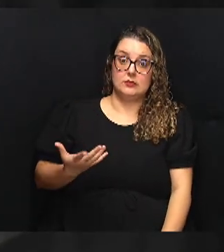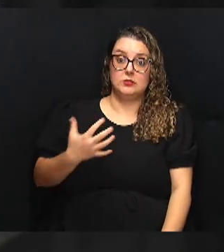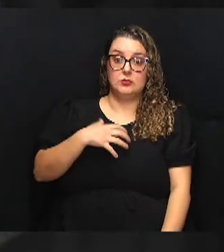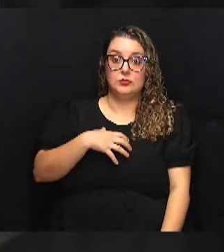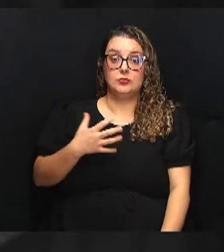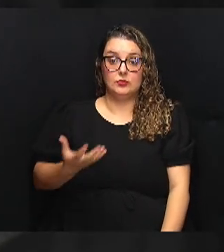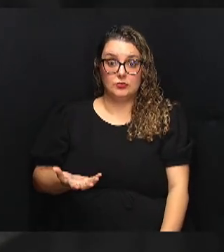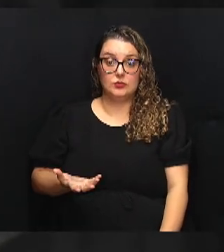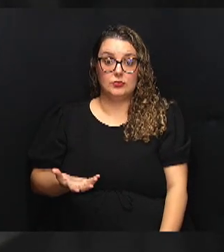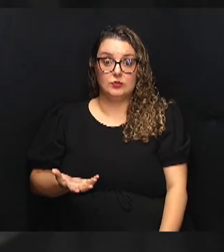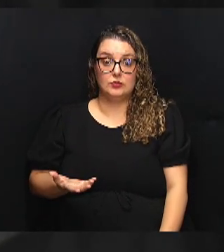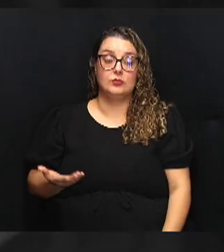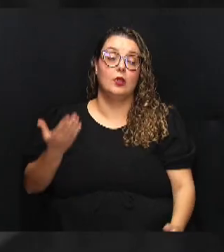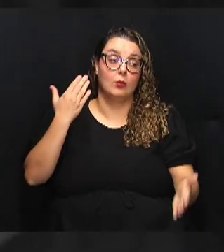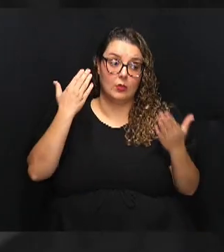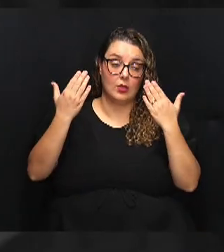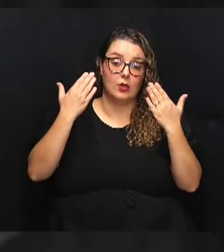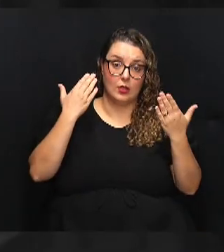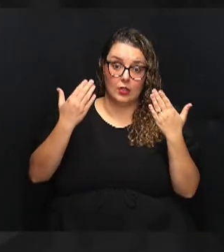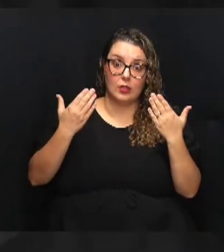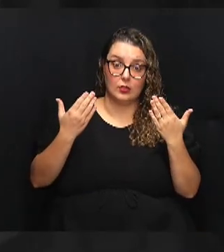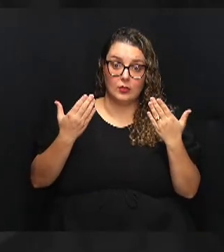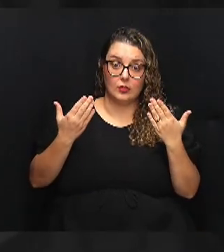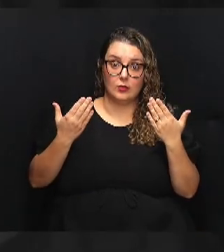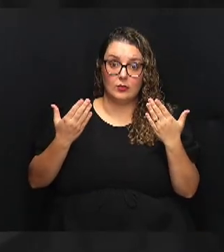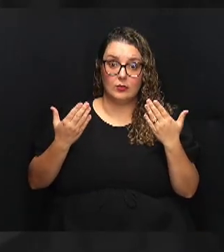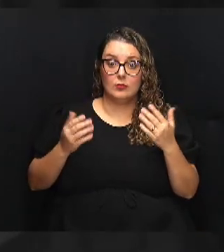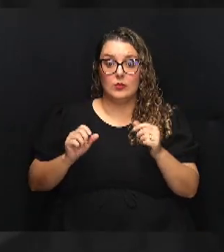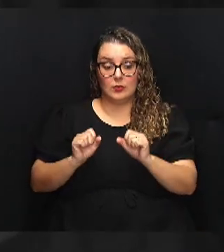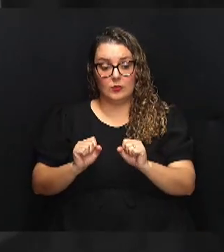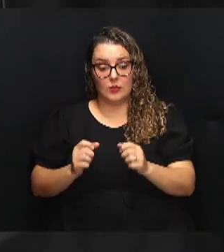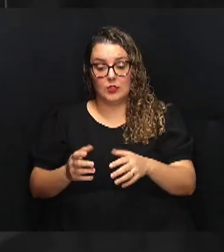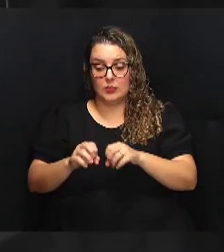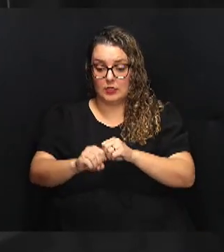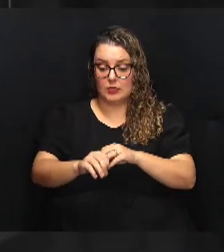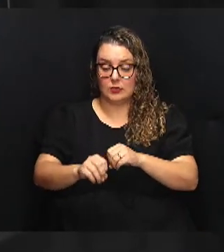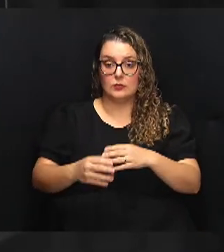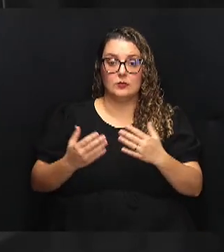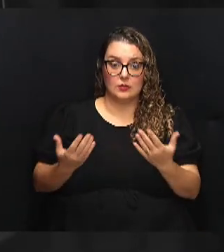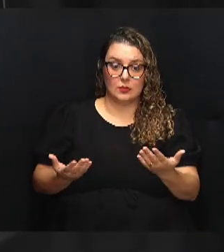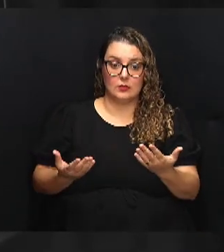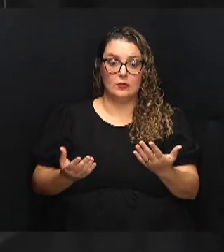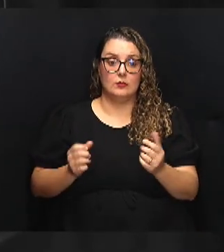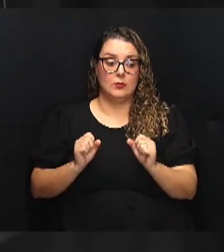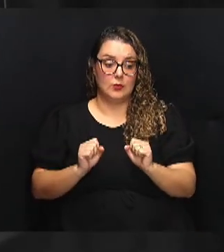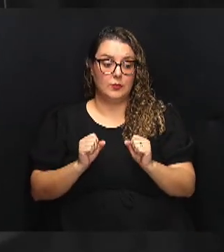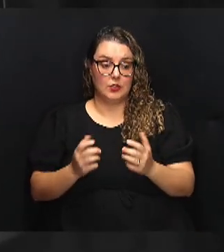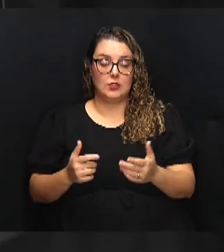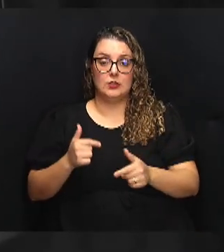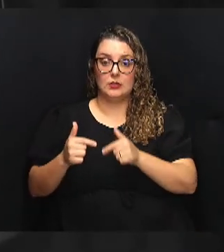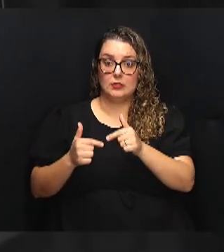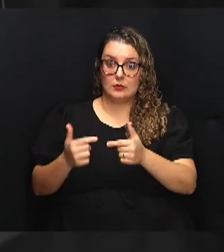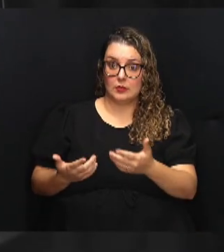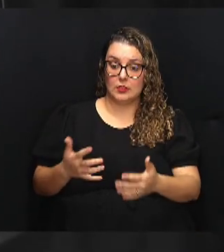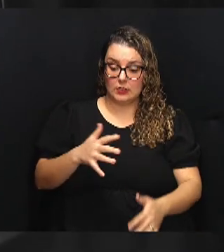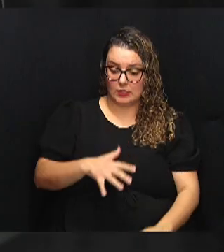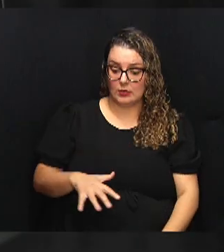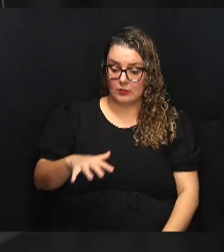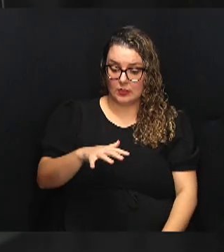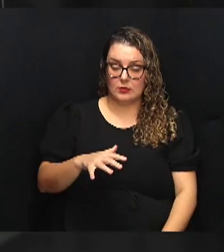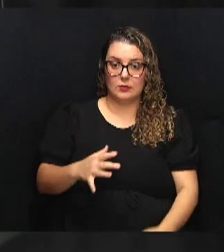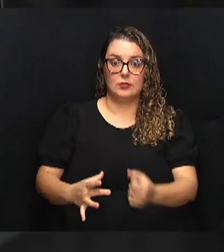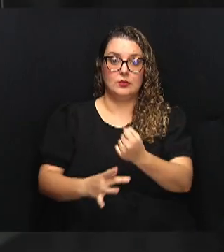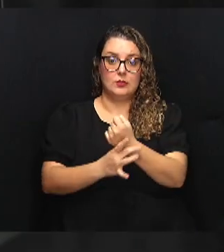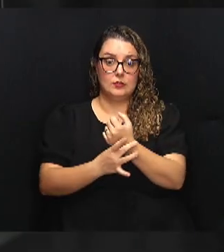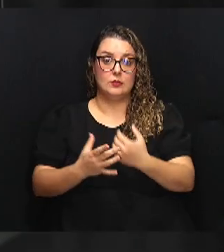condições psicológicas para educar, para trabalhar na área da segurança